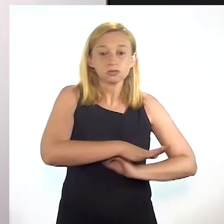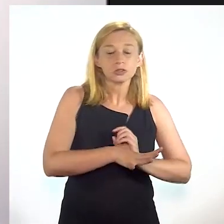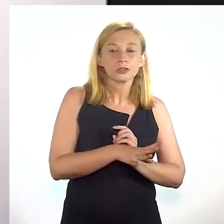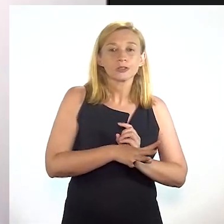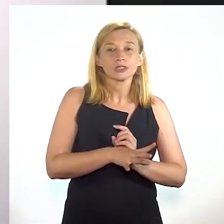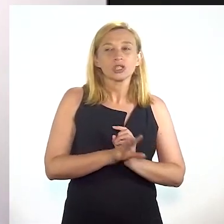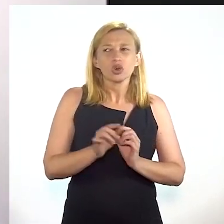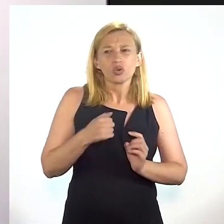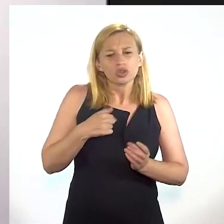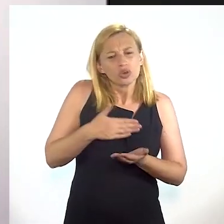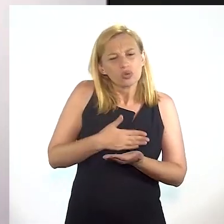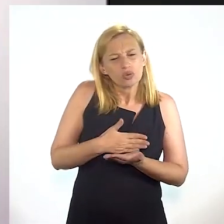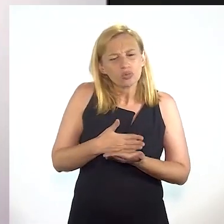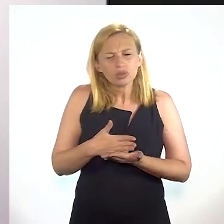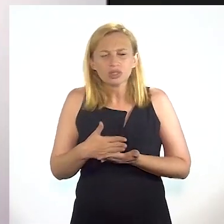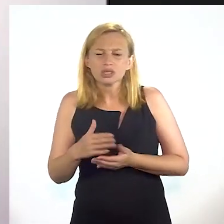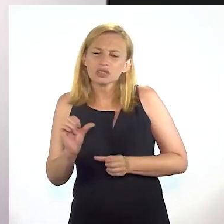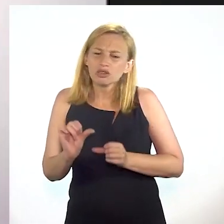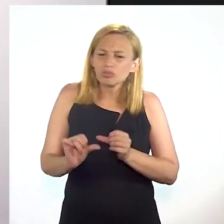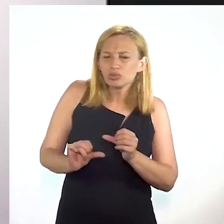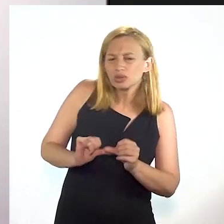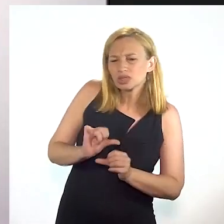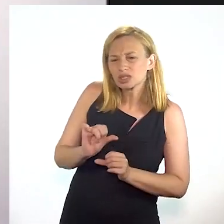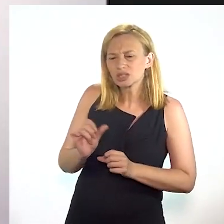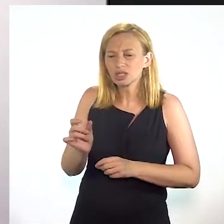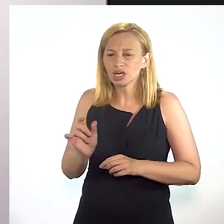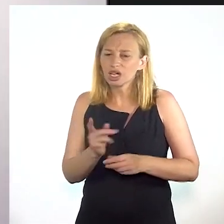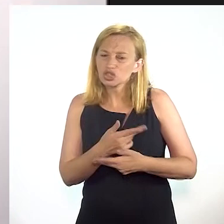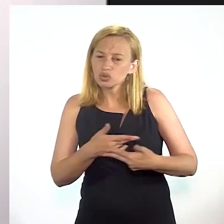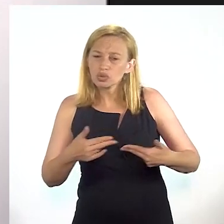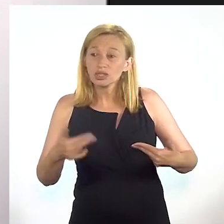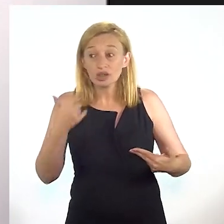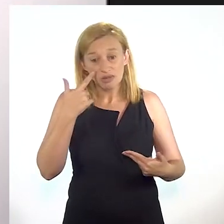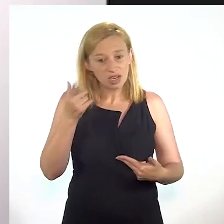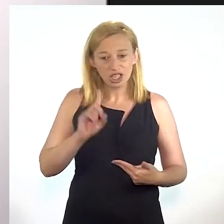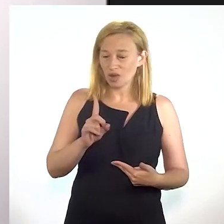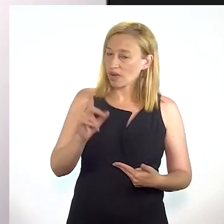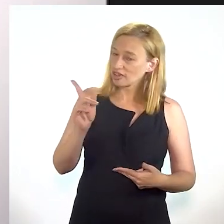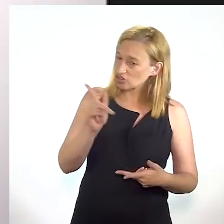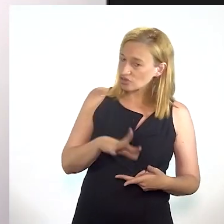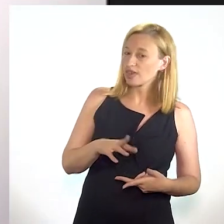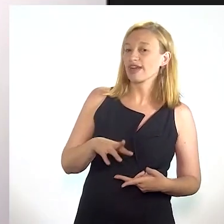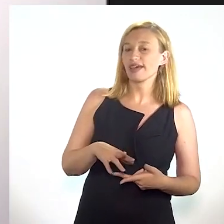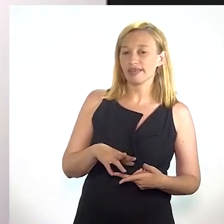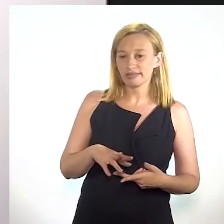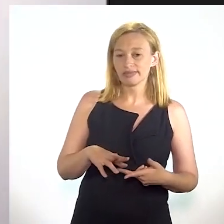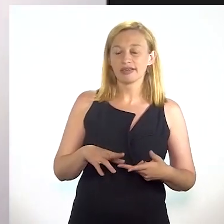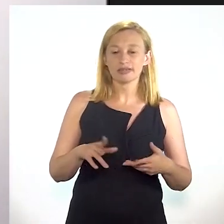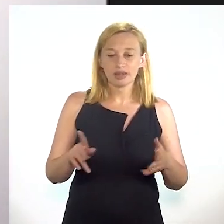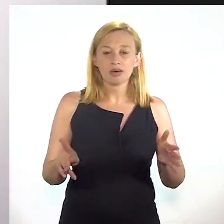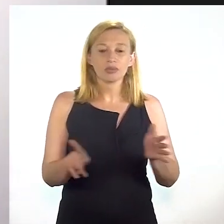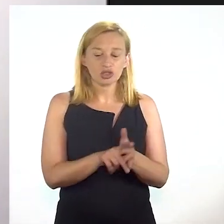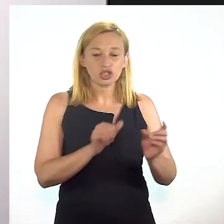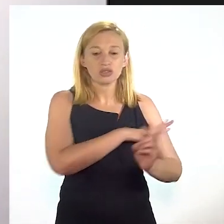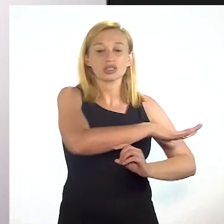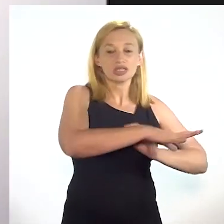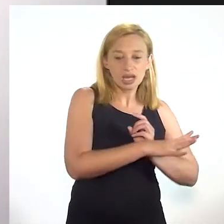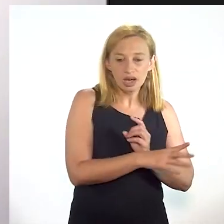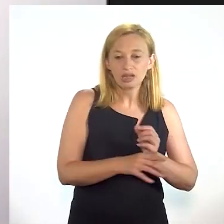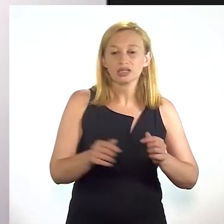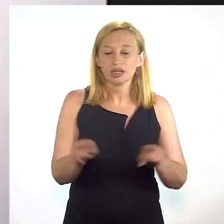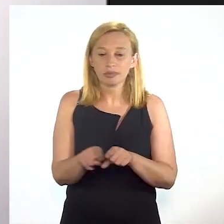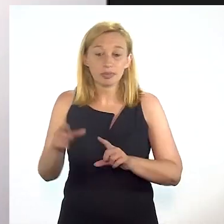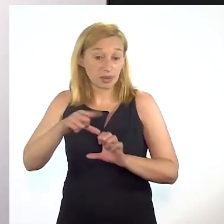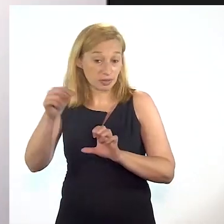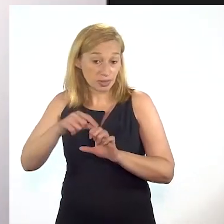projeto social. E aí, quando você vai modelando o seu negócio, você vê que não é, que tem muita diferença entre projeto social e